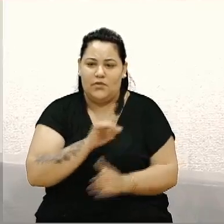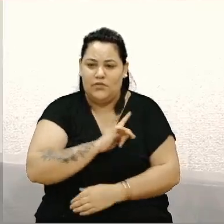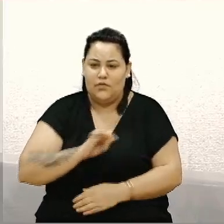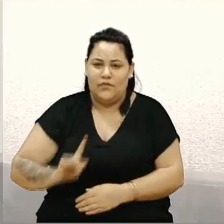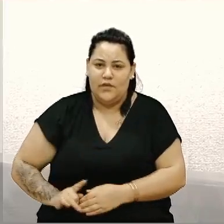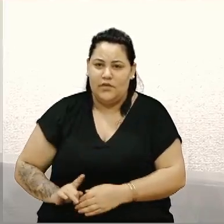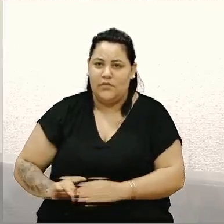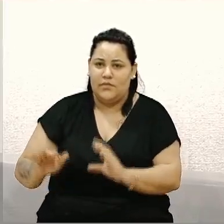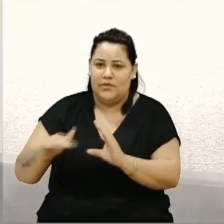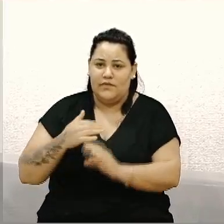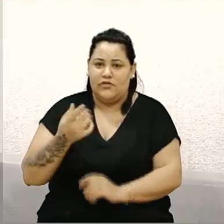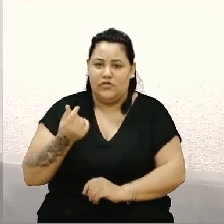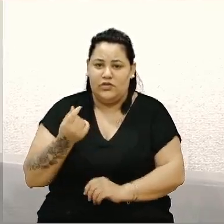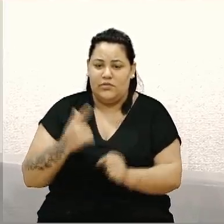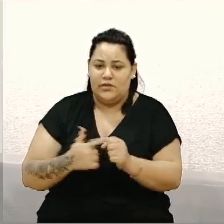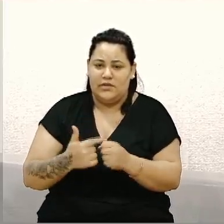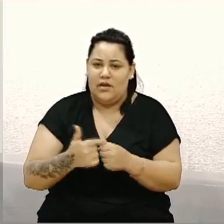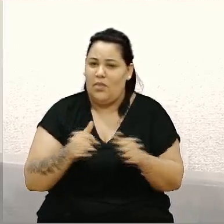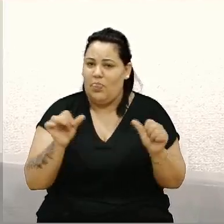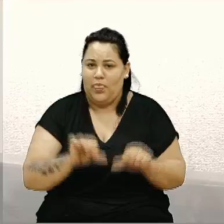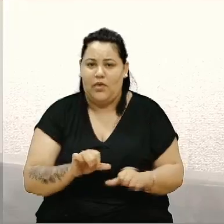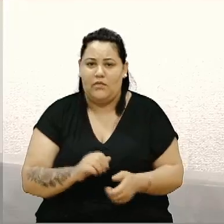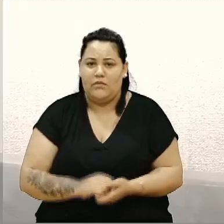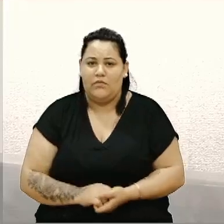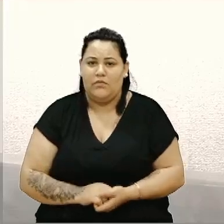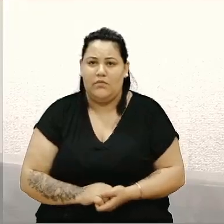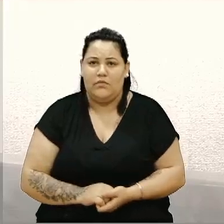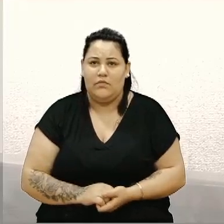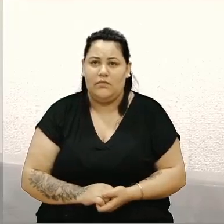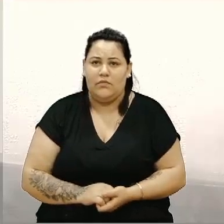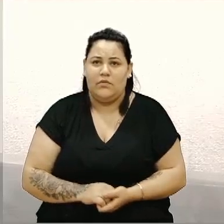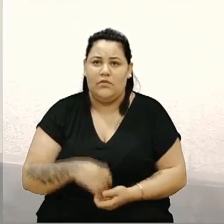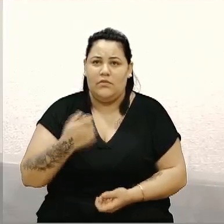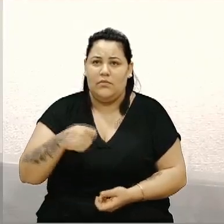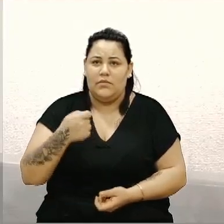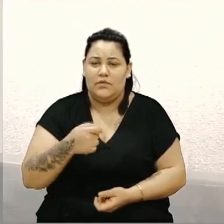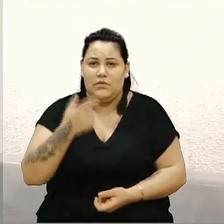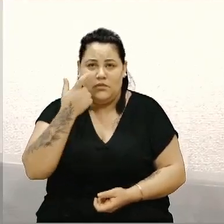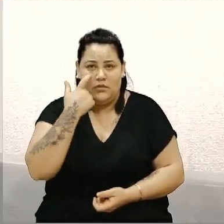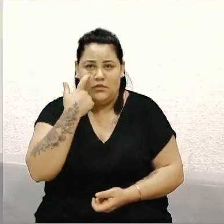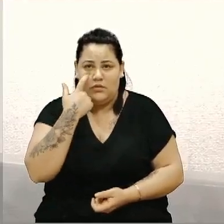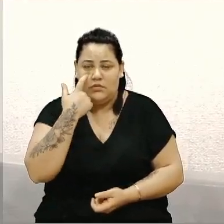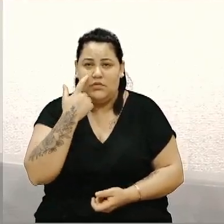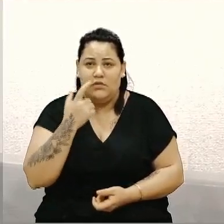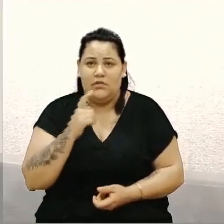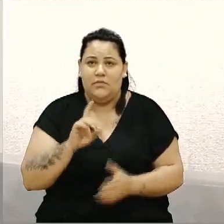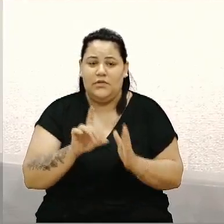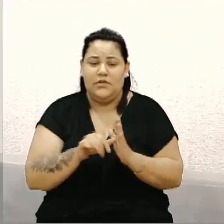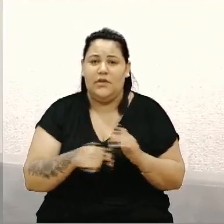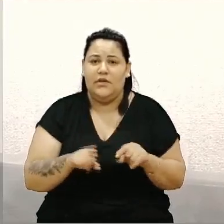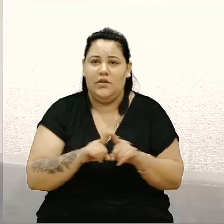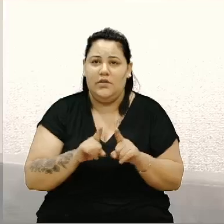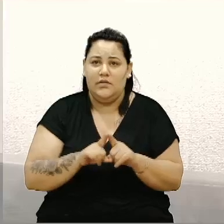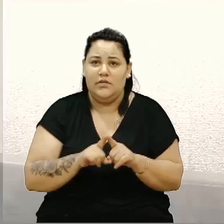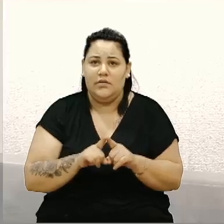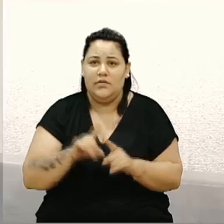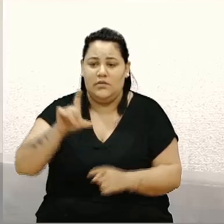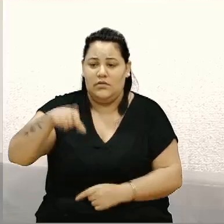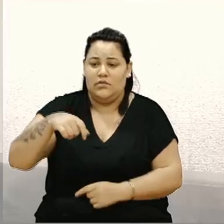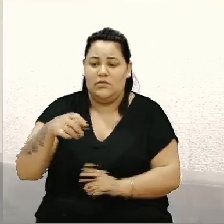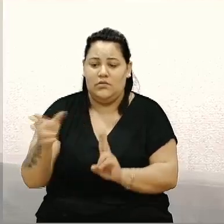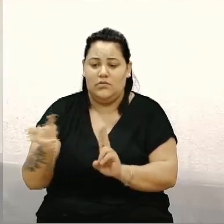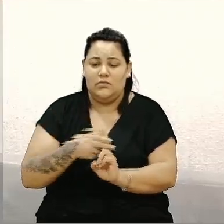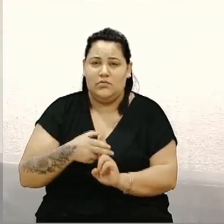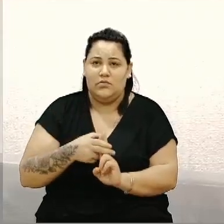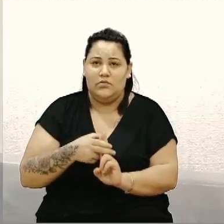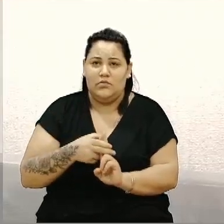está defasado. Então nós vamos ter que rever o censo. Se nós temos 605 mil cartões SUS, a população está no mínimo 100 e poucas